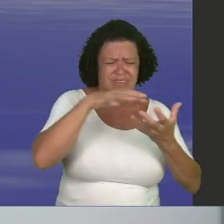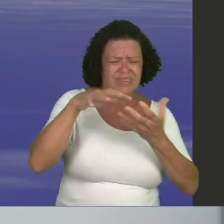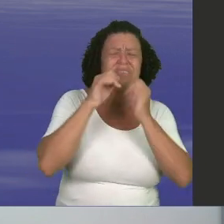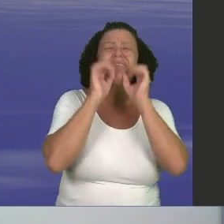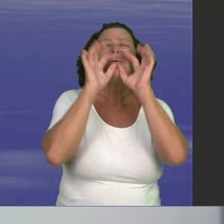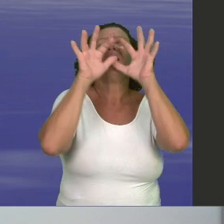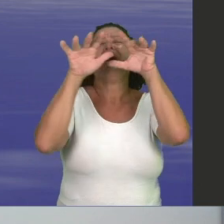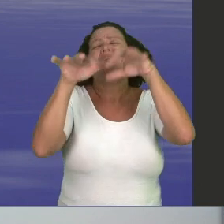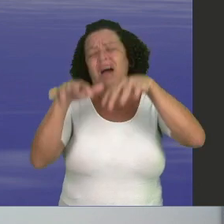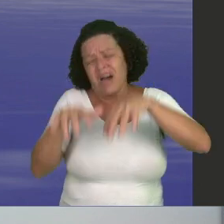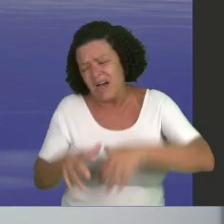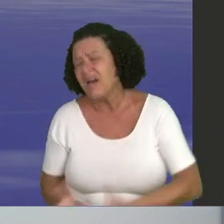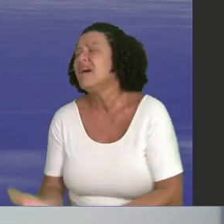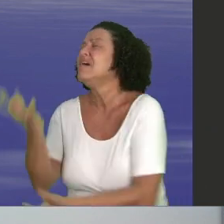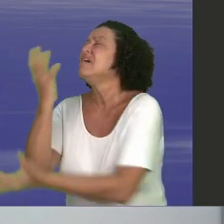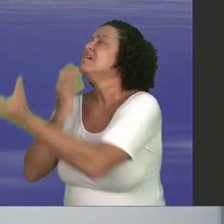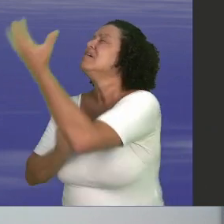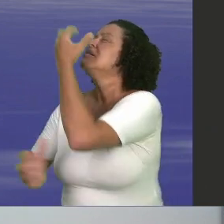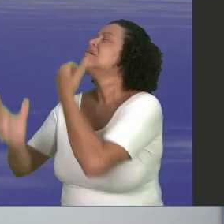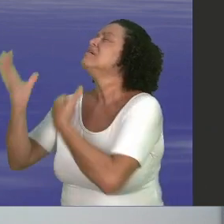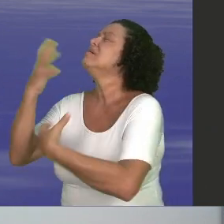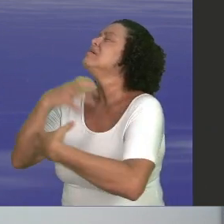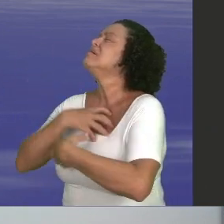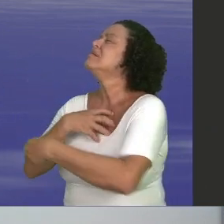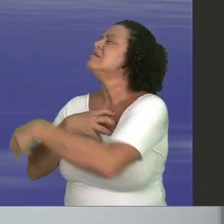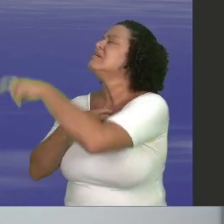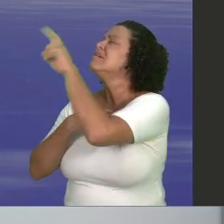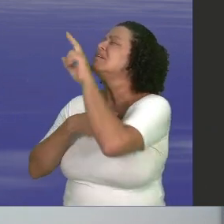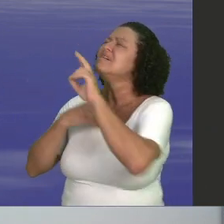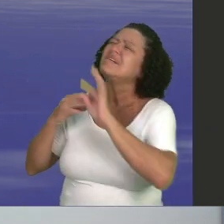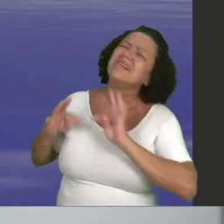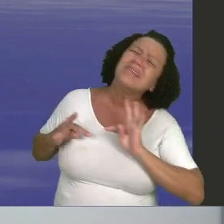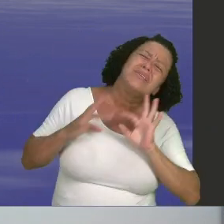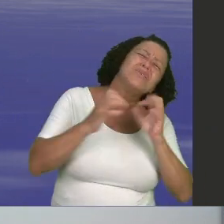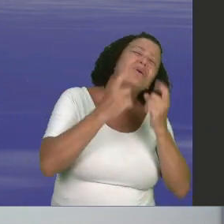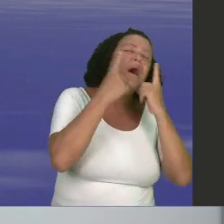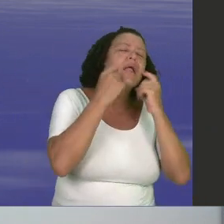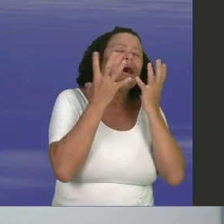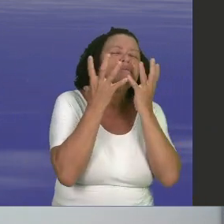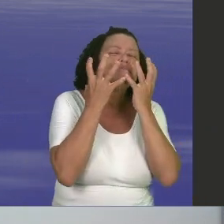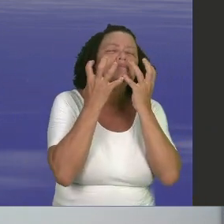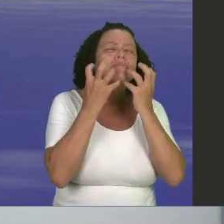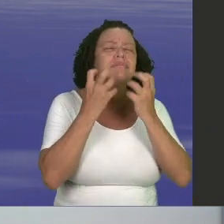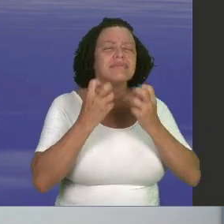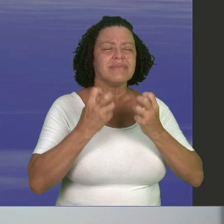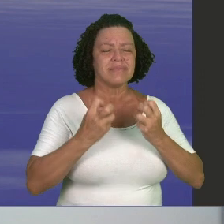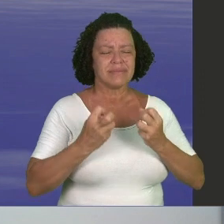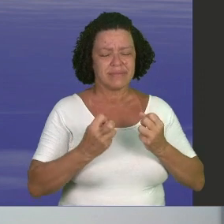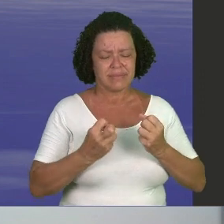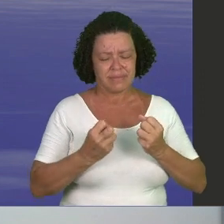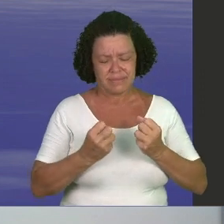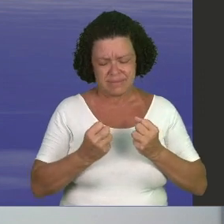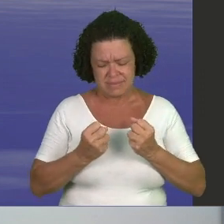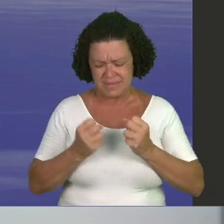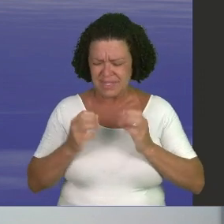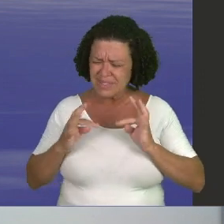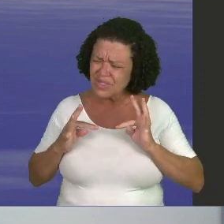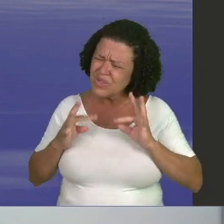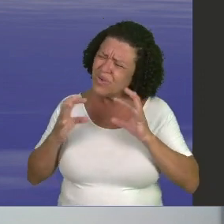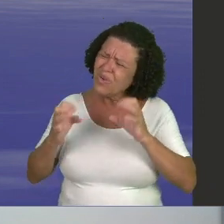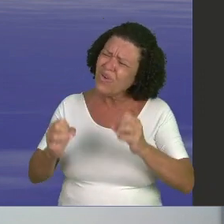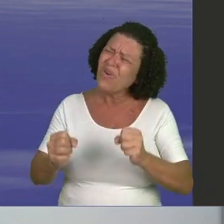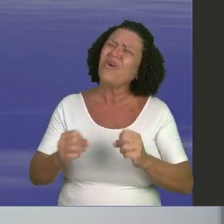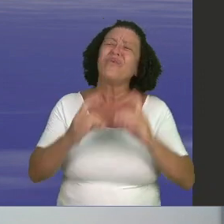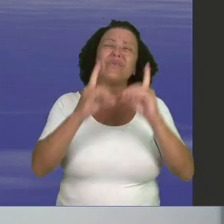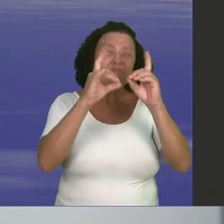vossa bondade fecunda e infinita, e todas as lágrimas secarão, todas as dores